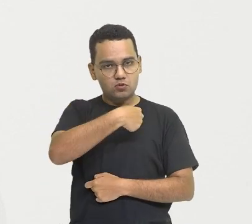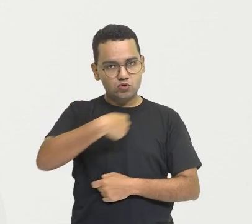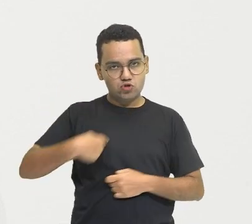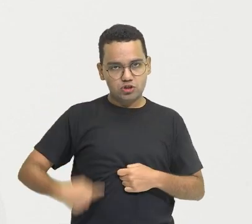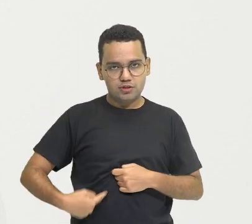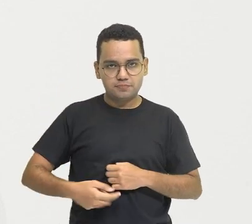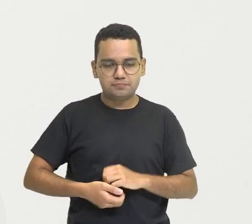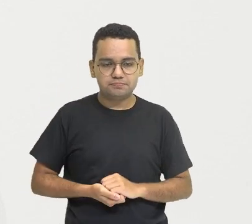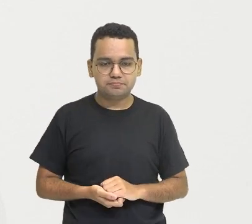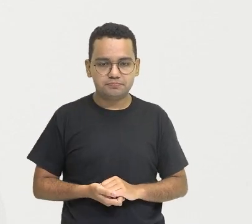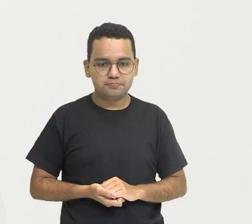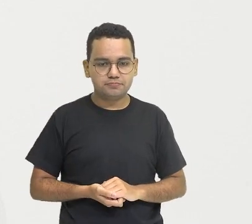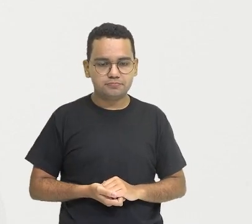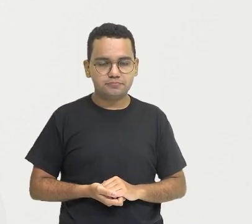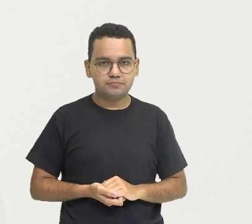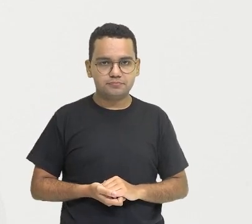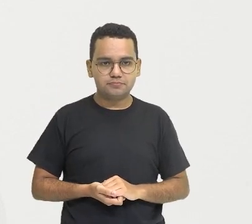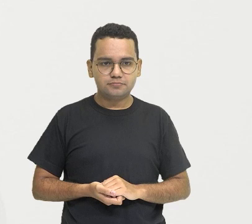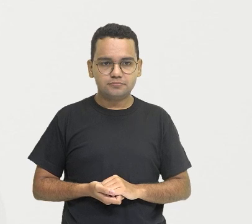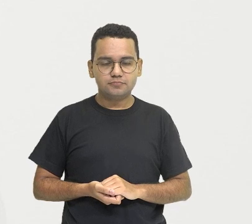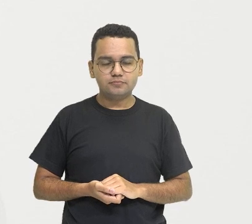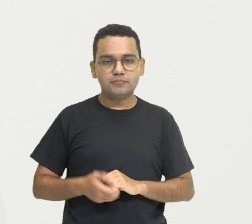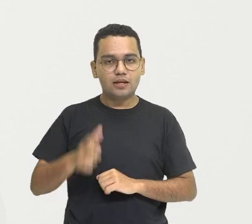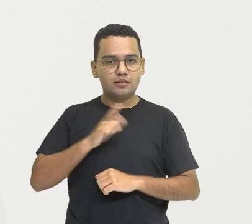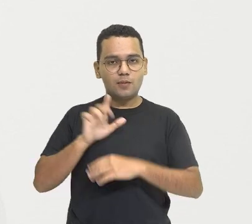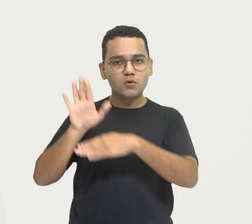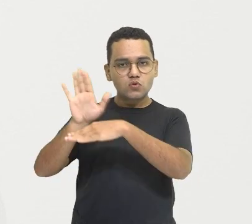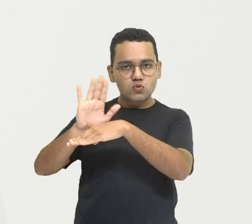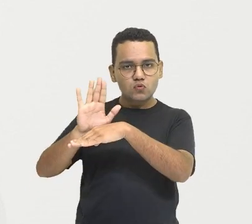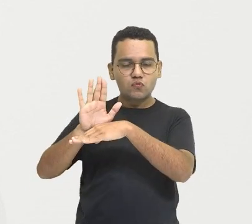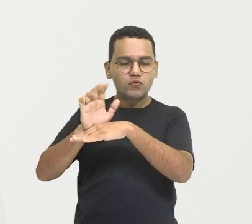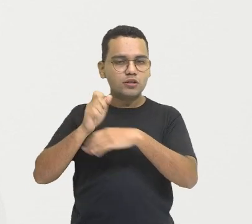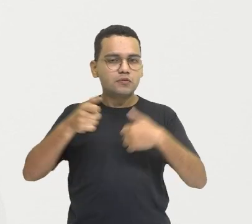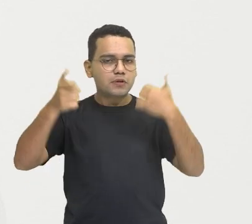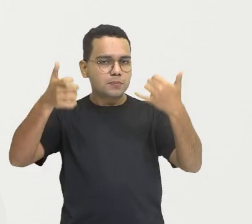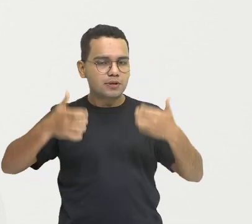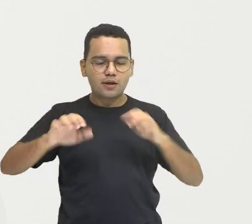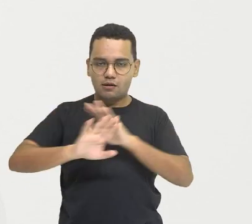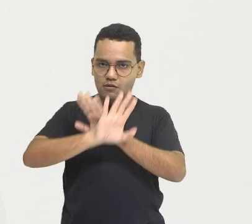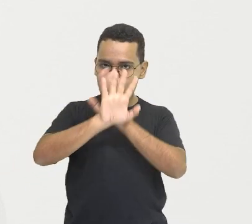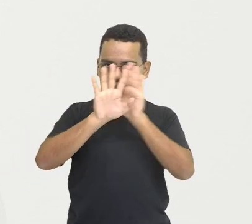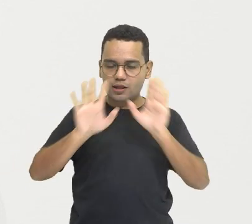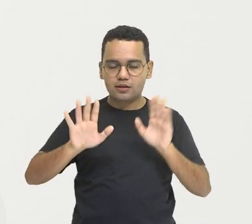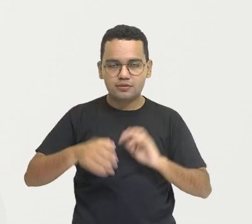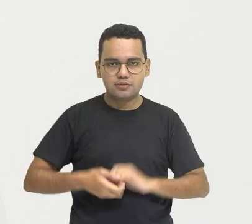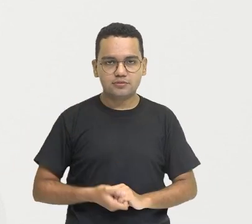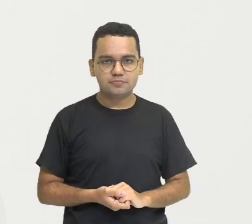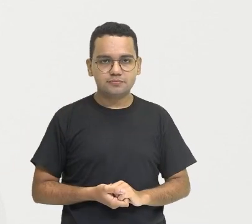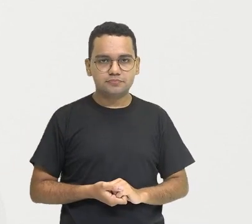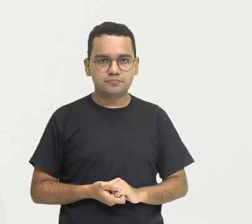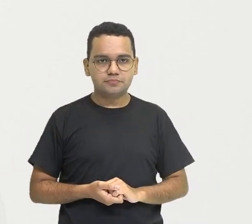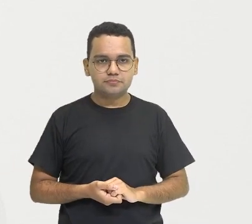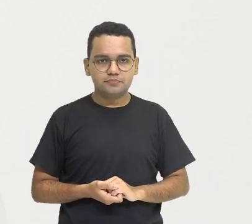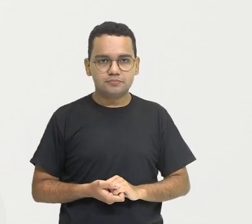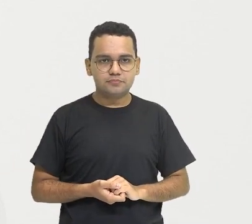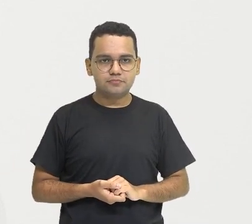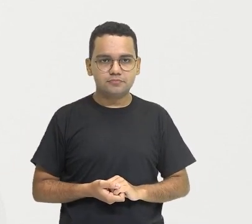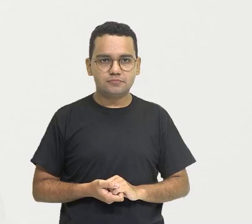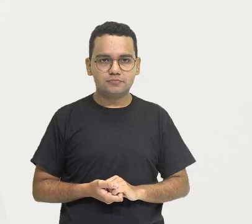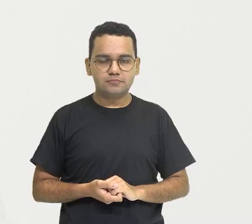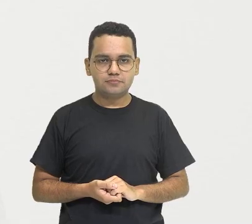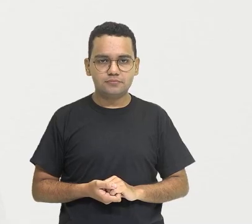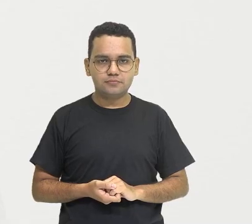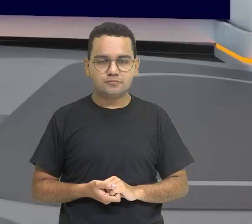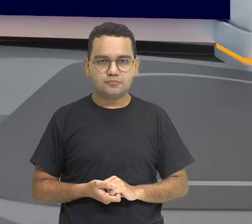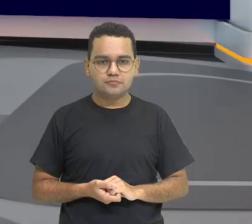exemplo, tá certo, turma? Eu tenho aqui um vídeo que ilustra, tá? Que ilustra muito bem